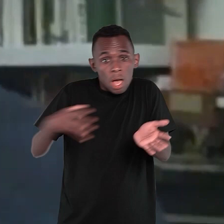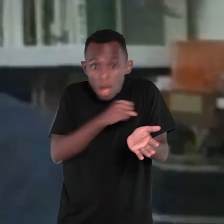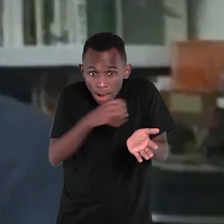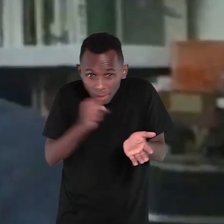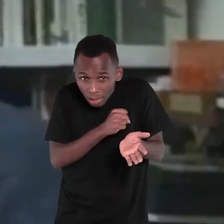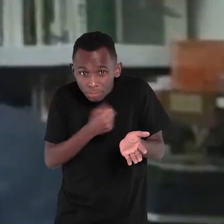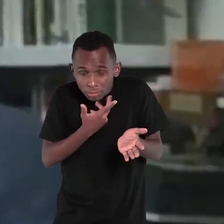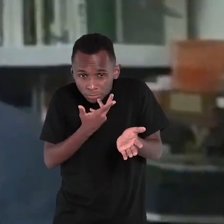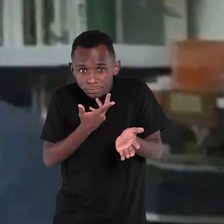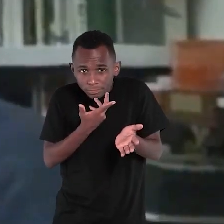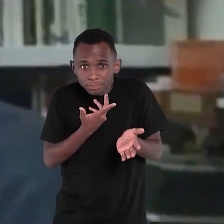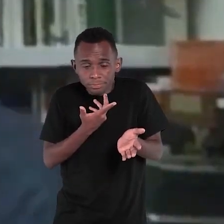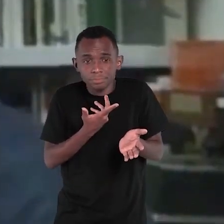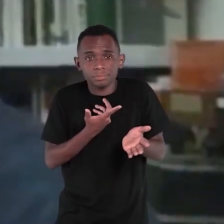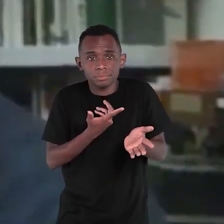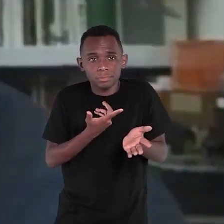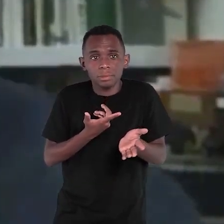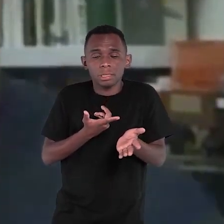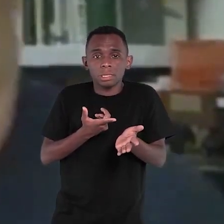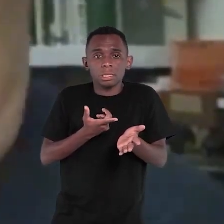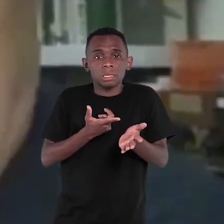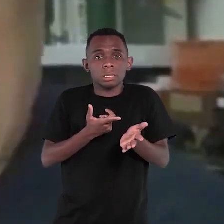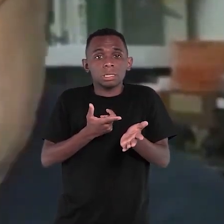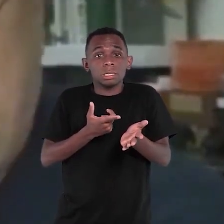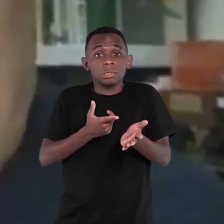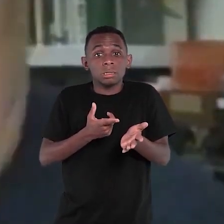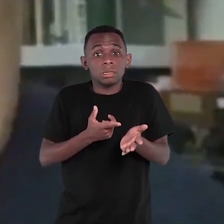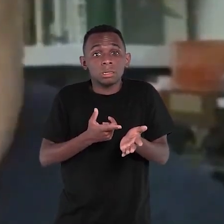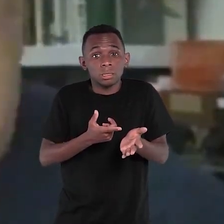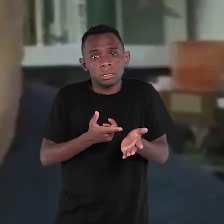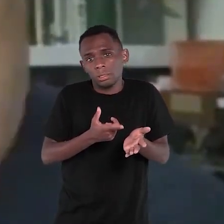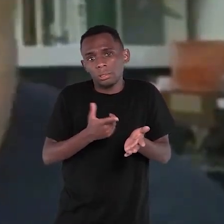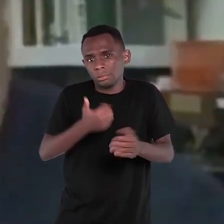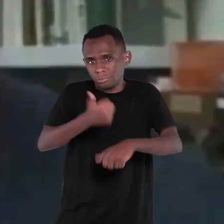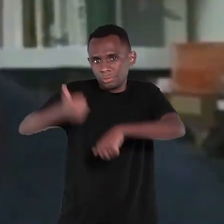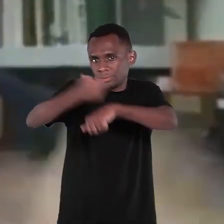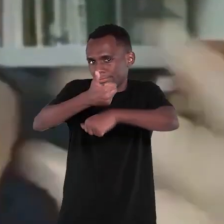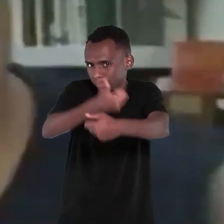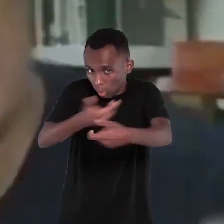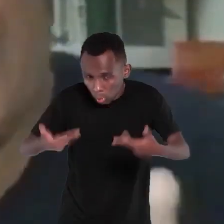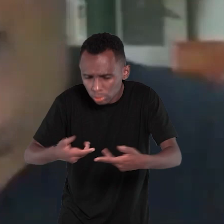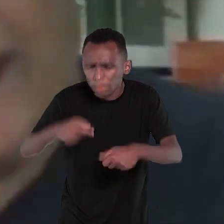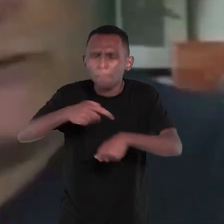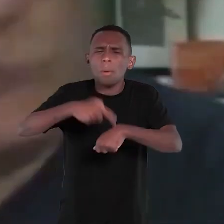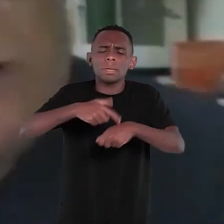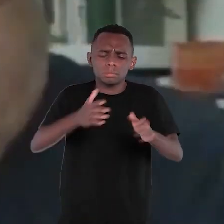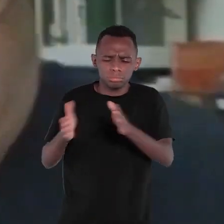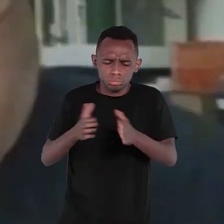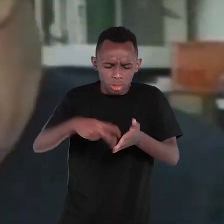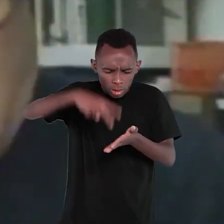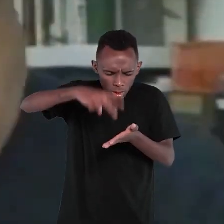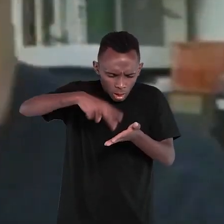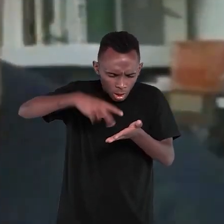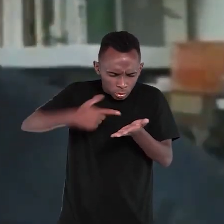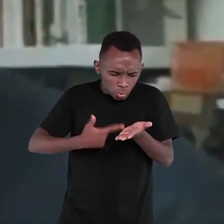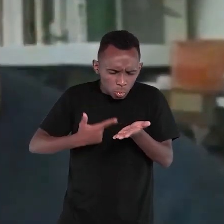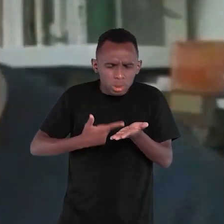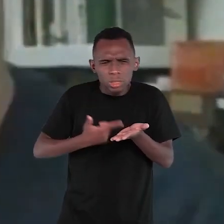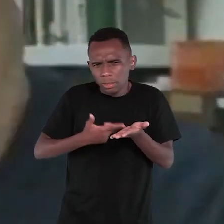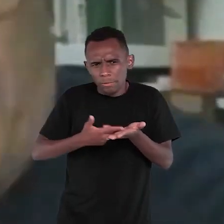clique rápido, né? Ela tende a suprimir várias coisas. Quando você está lendo um livro,